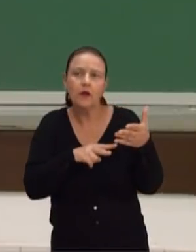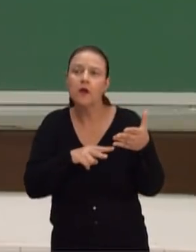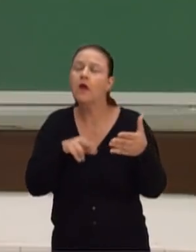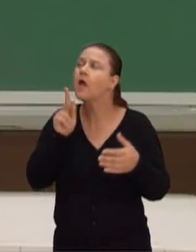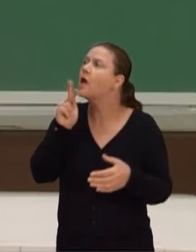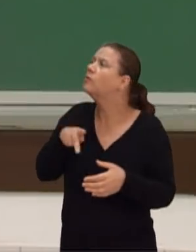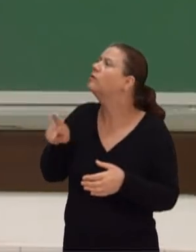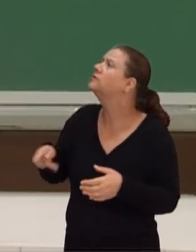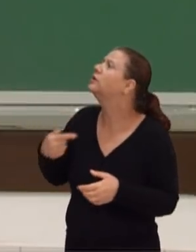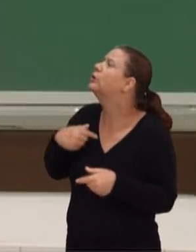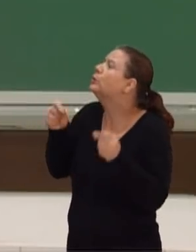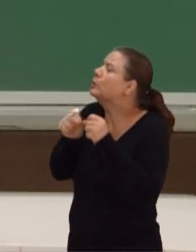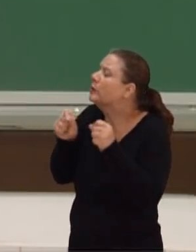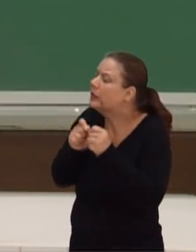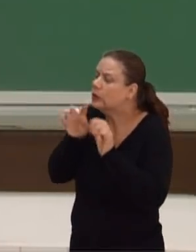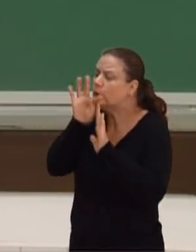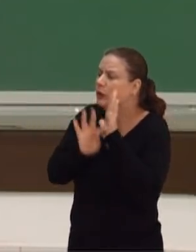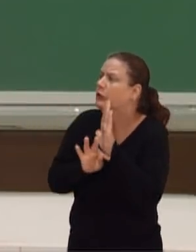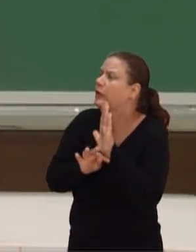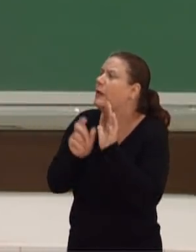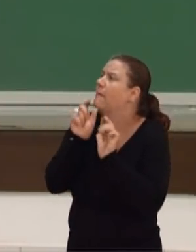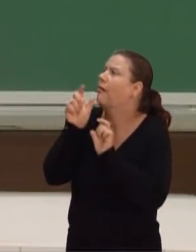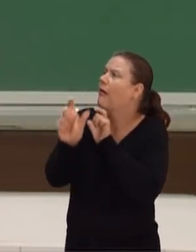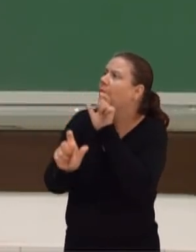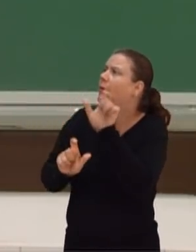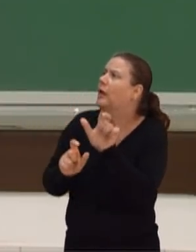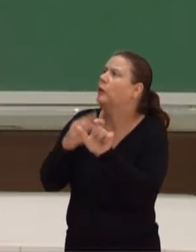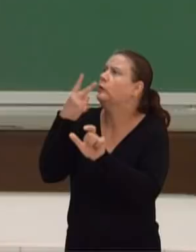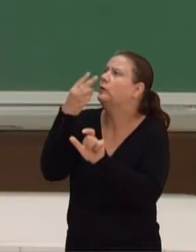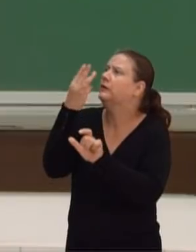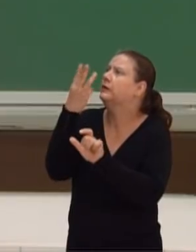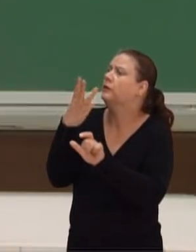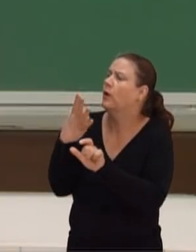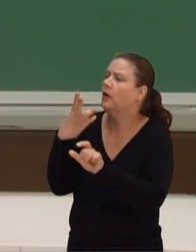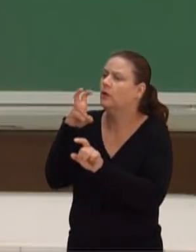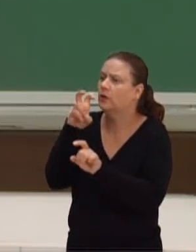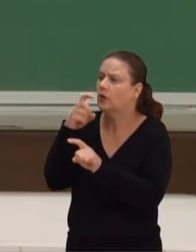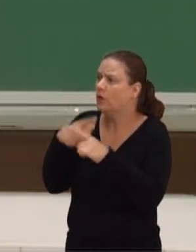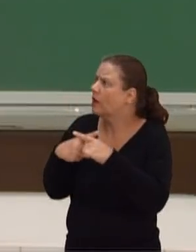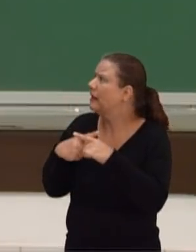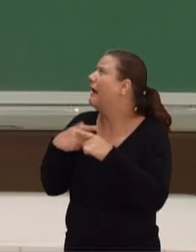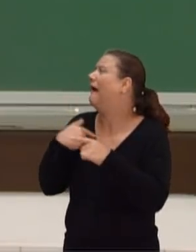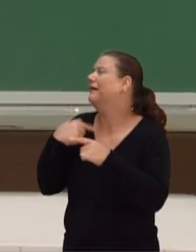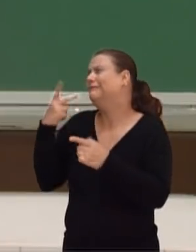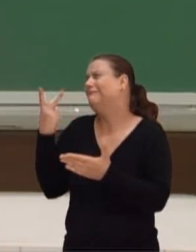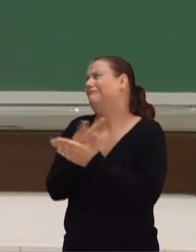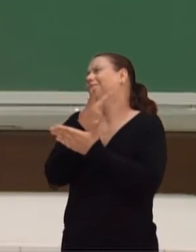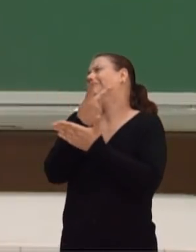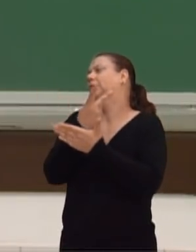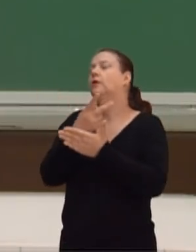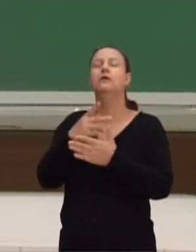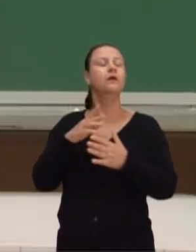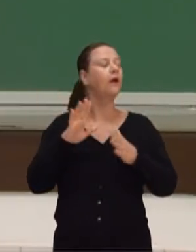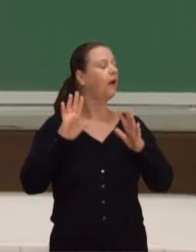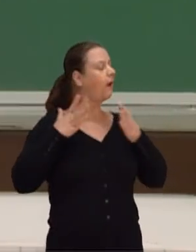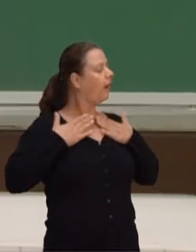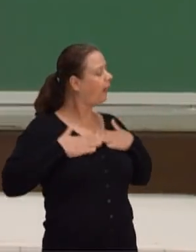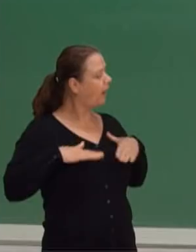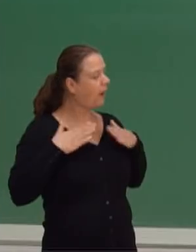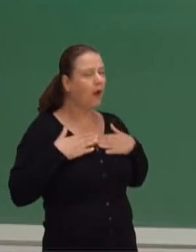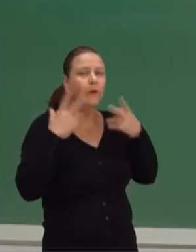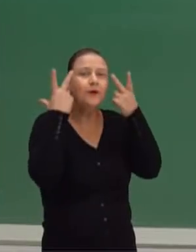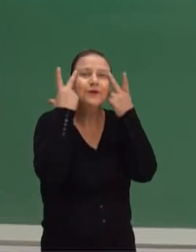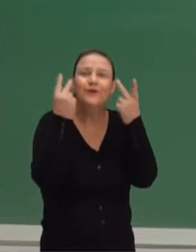não ficou bom, repeti muita palavra. Normal, isso é normal. Qualquer pessoa que vai produzir um